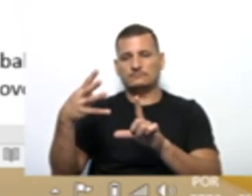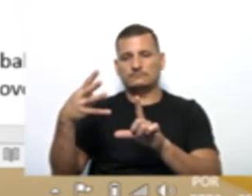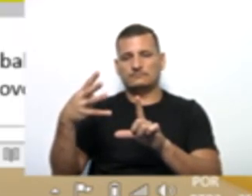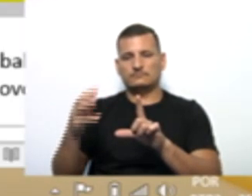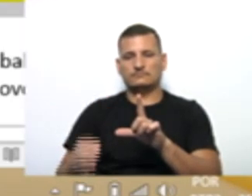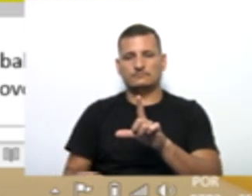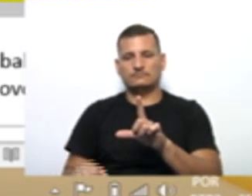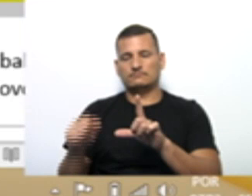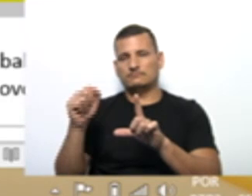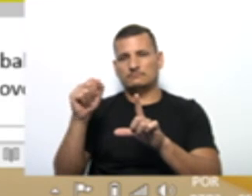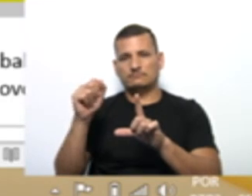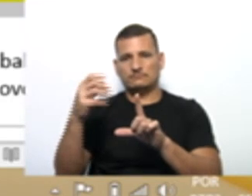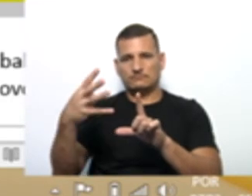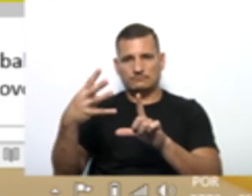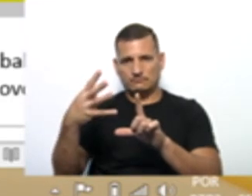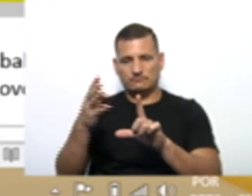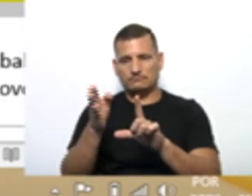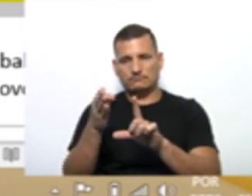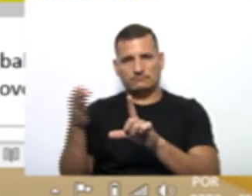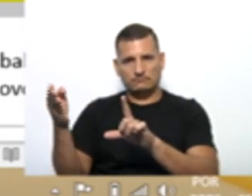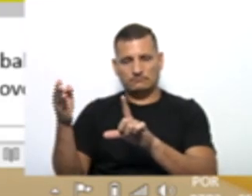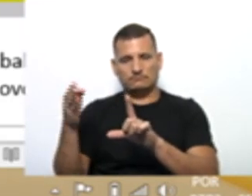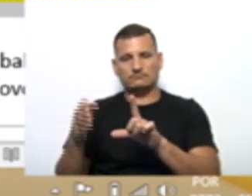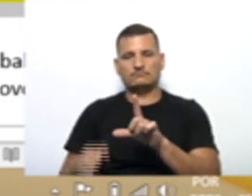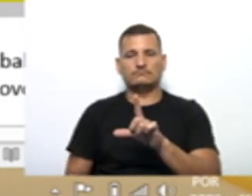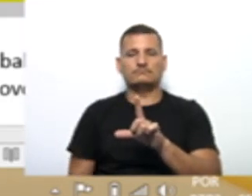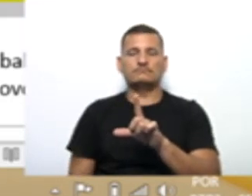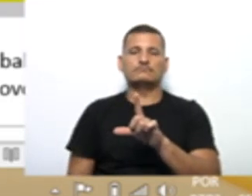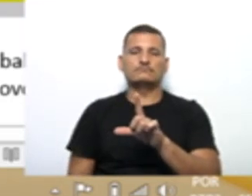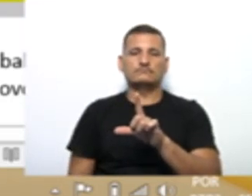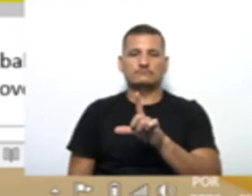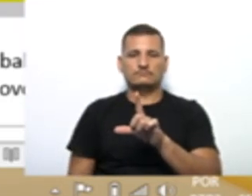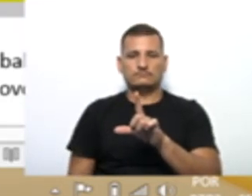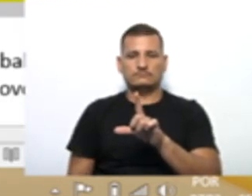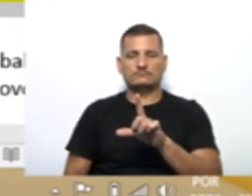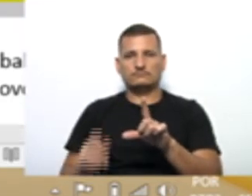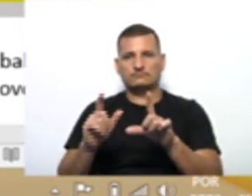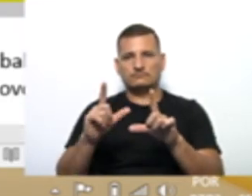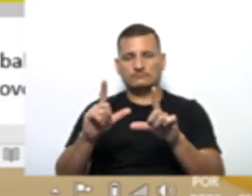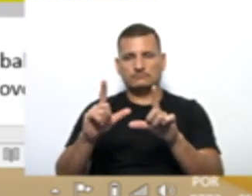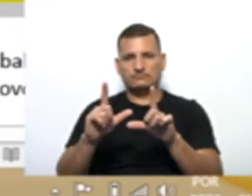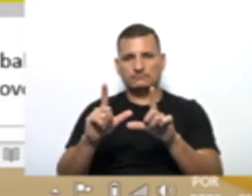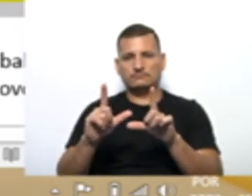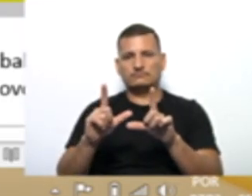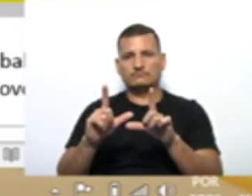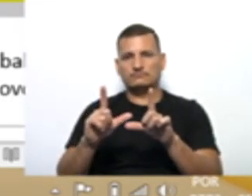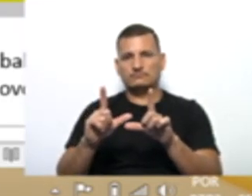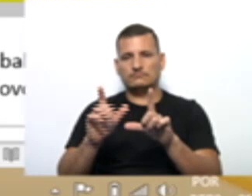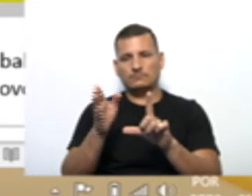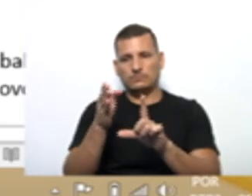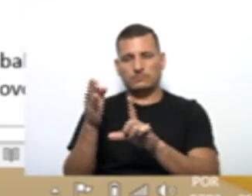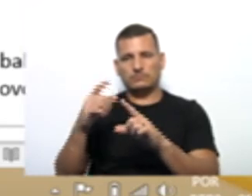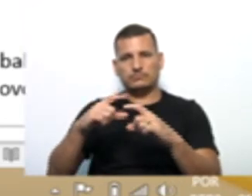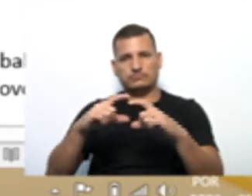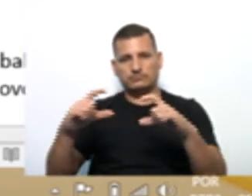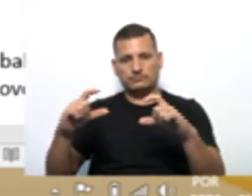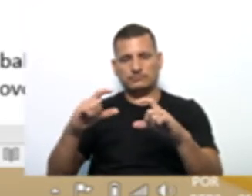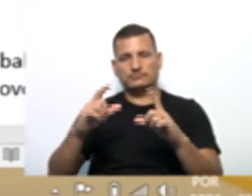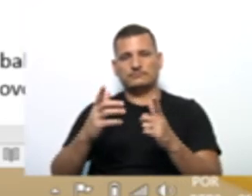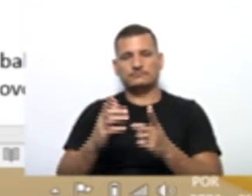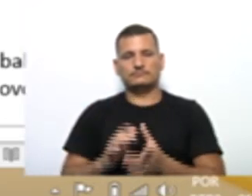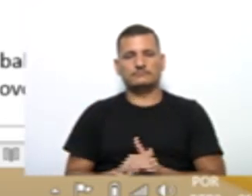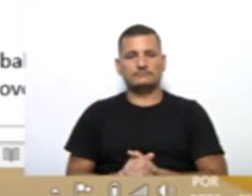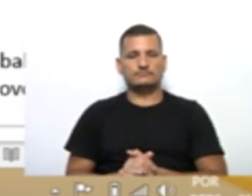Correto? Pronto, eu fiz um recuo de todo o texto. Lembrando que eu poderia também utilizar aqui em cima, né?